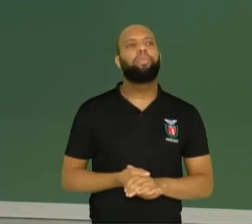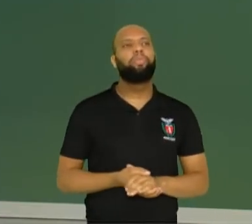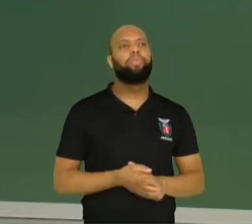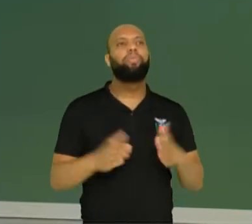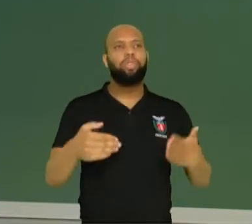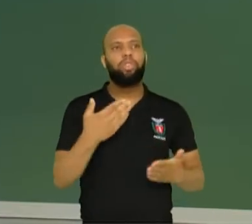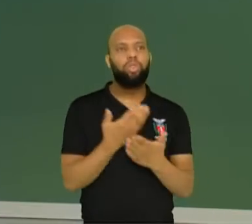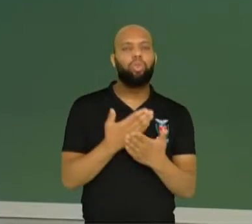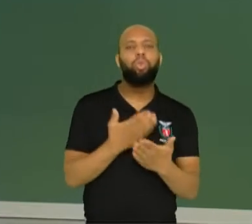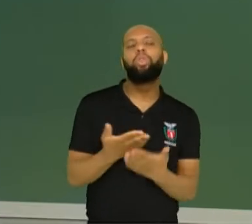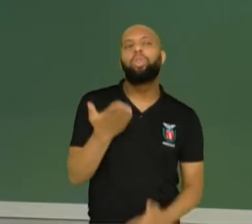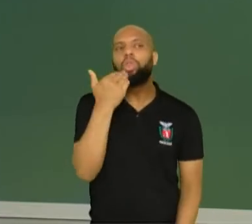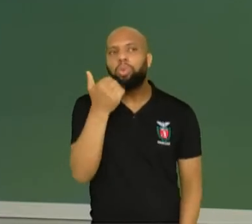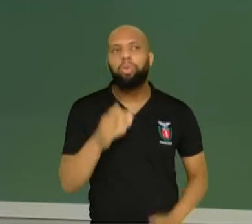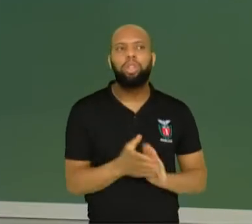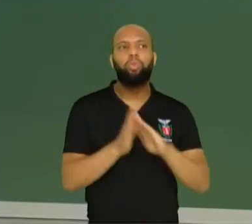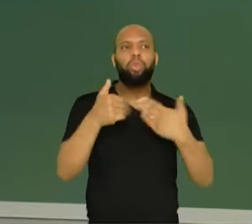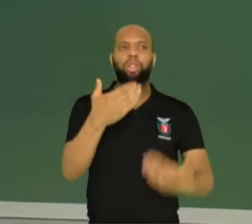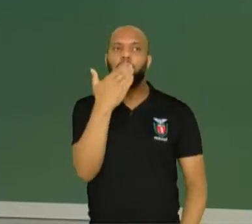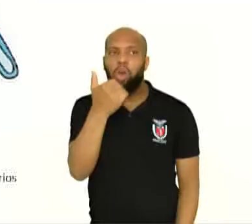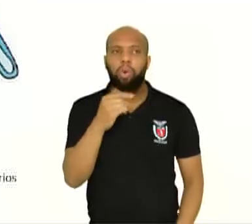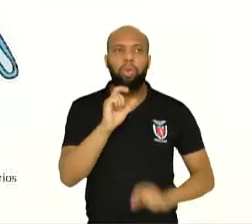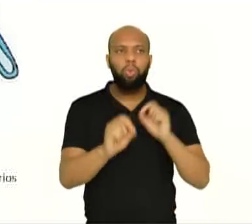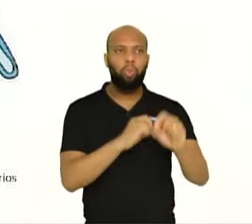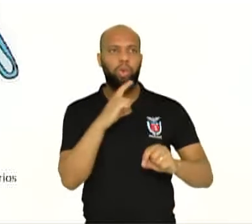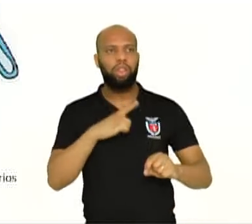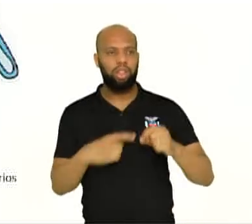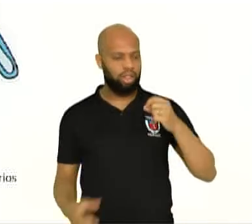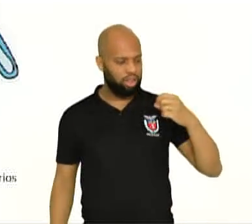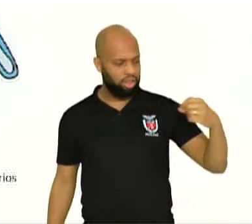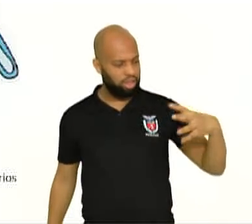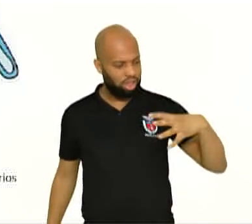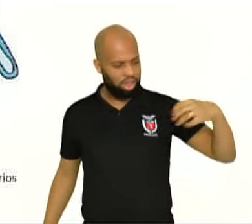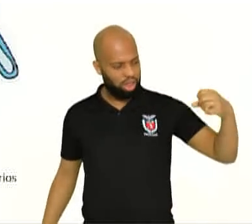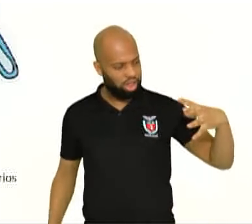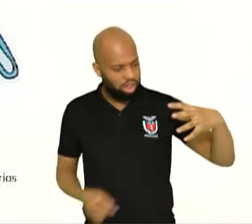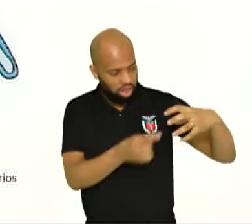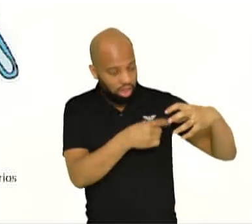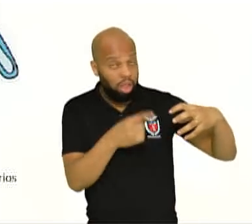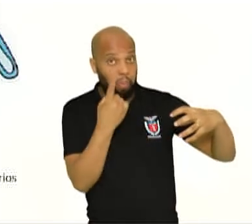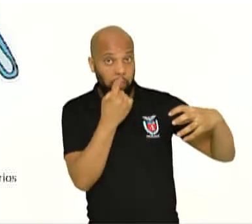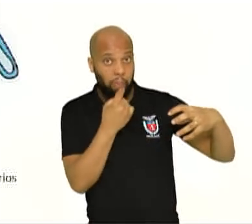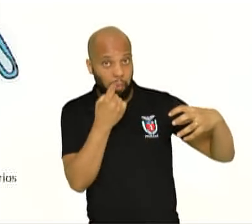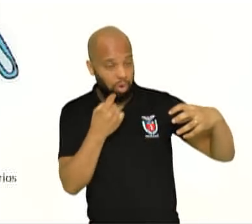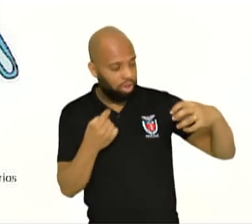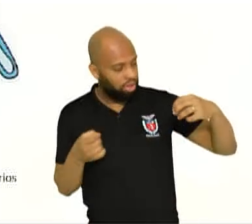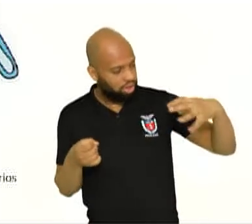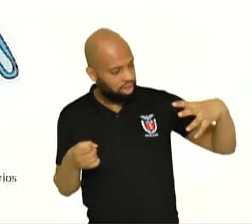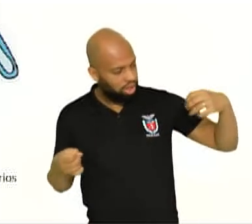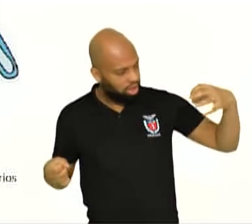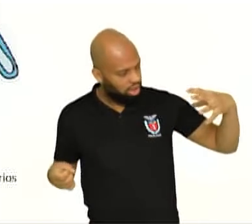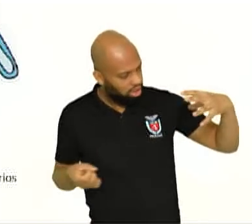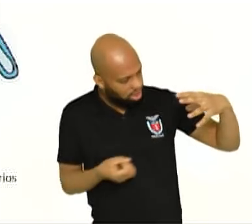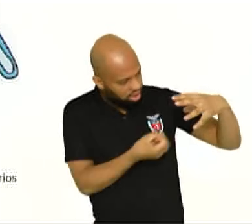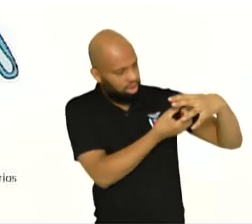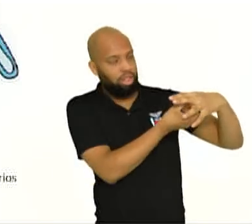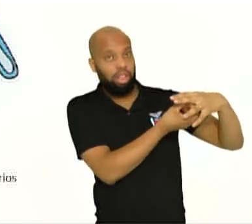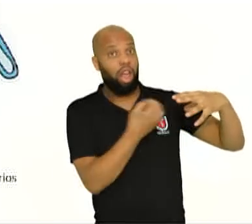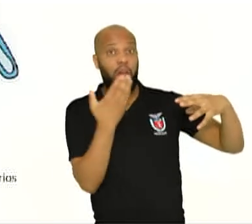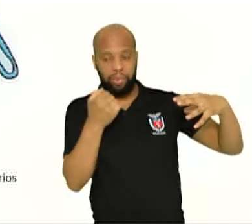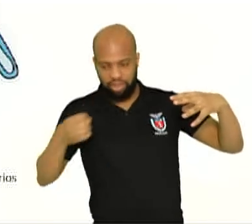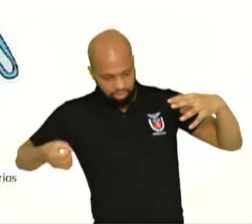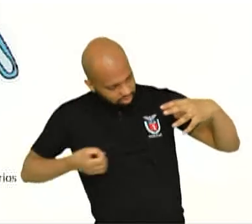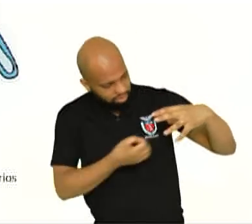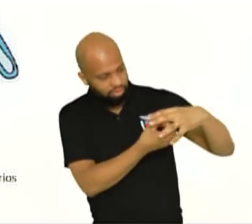Quando a gente fala de alimentação, o alimento ele entra aqui pela abertura que é a boca, e aí a gente consegue ver a